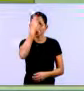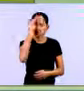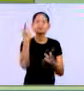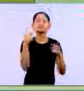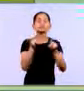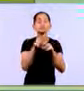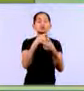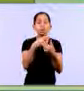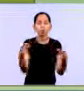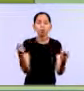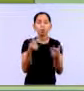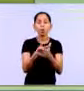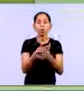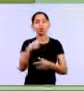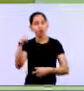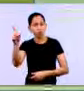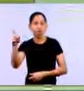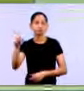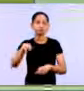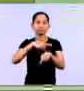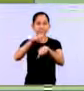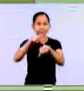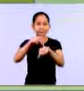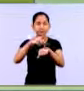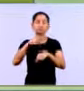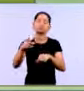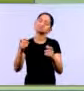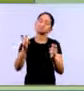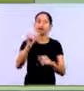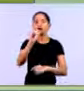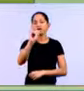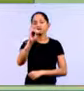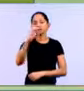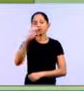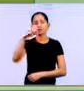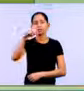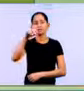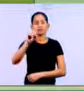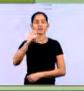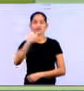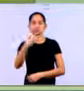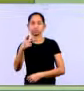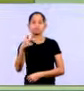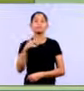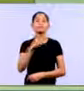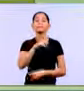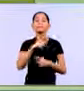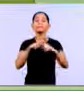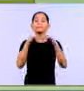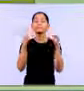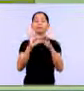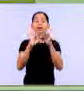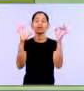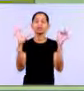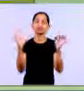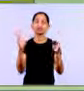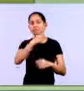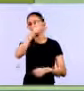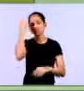bens, né? Não aqui se aplica a questão do ICMS e tudo, mas a liberdade do sujeito